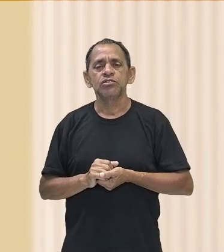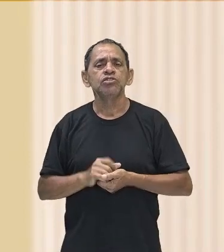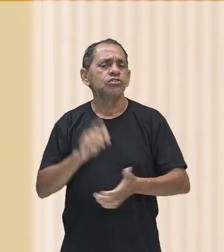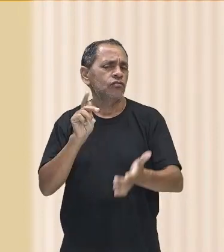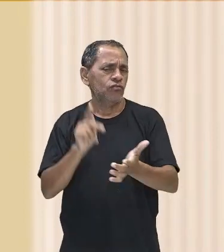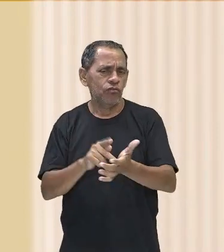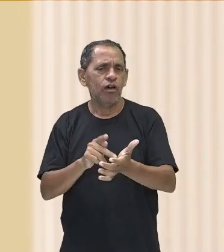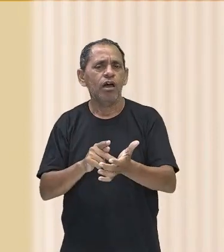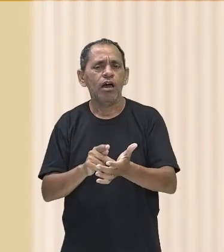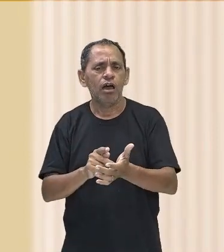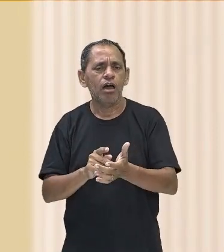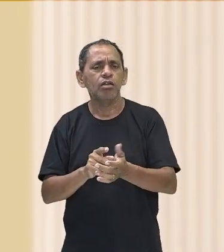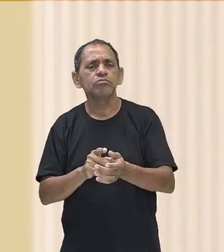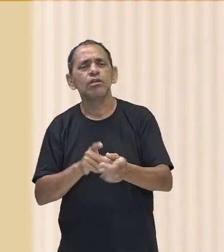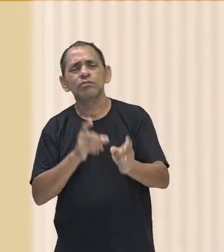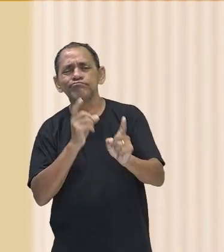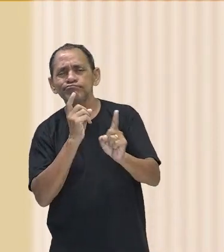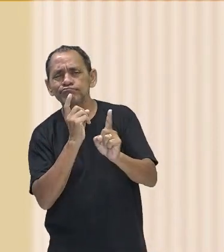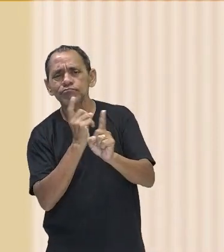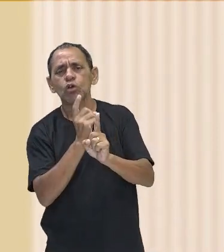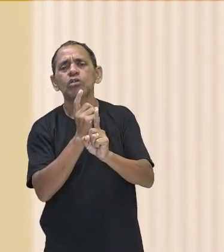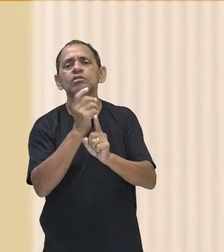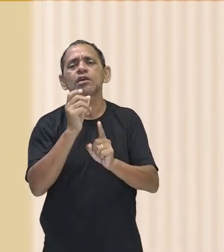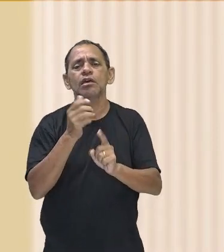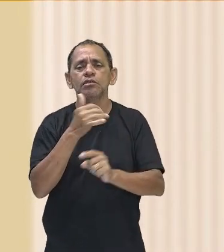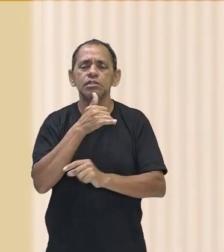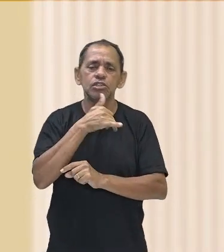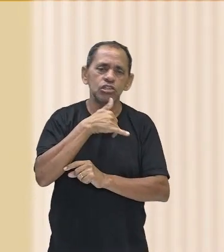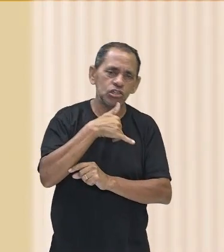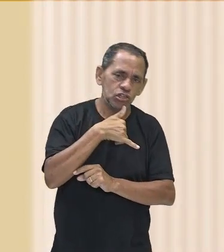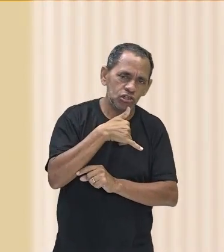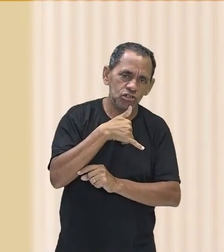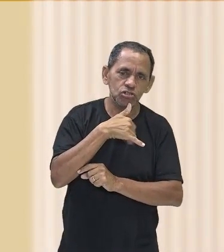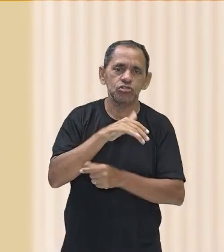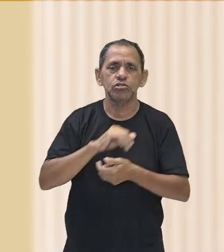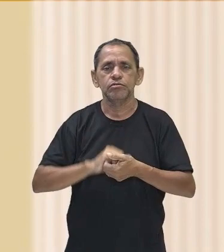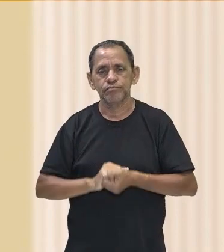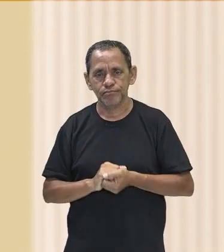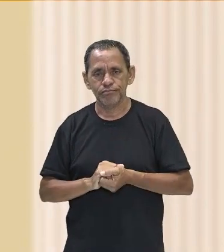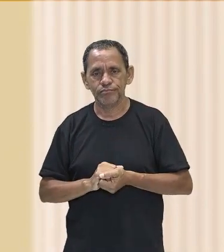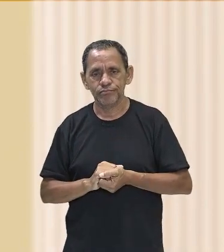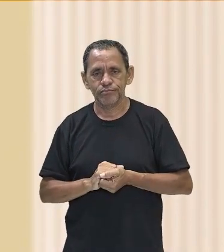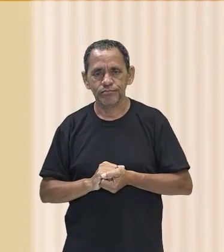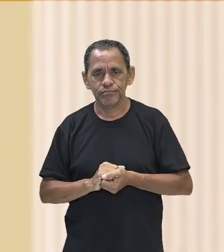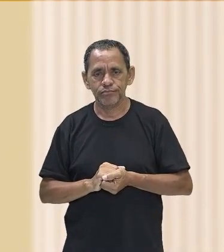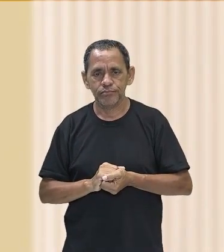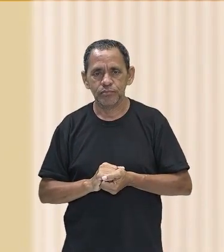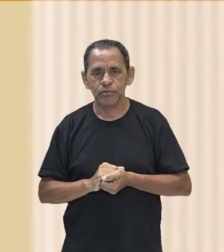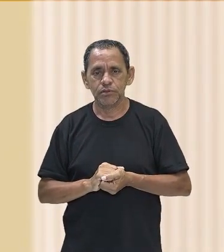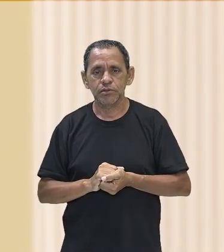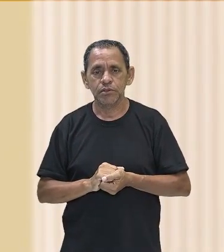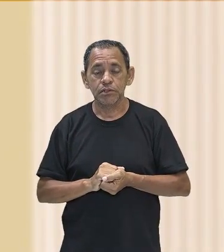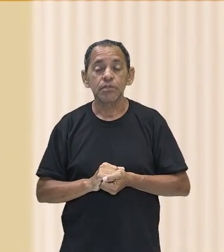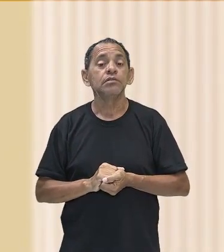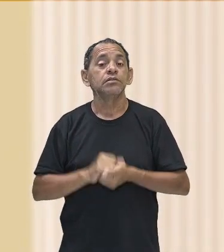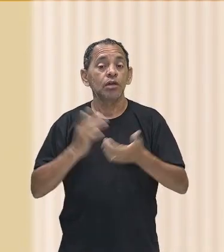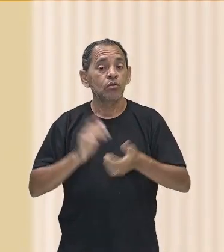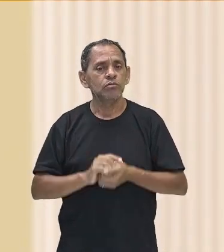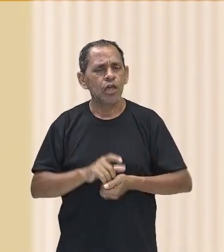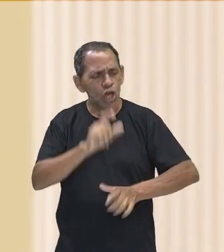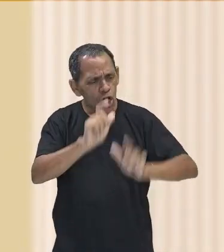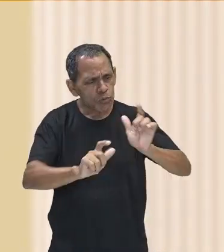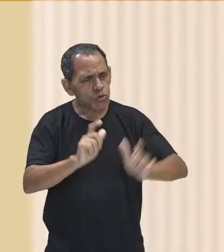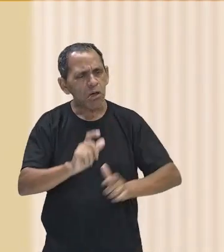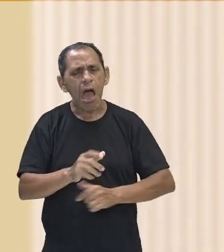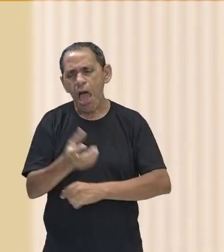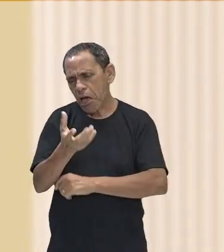encontrando infelizes, por exemplo, tá? Como eu comentei, né, até a pessoa assim que, eu quero ter